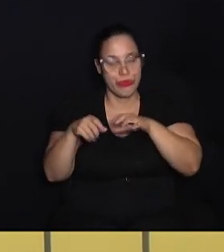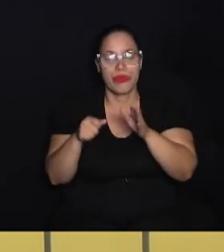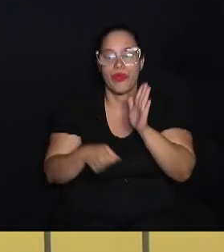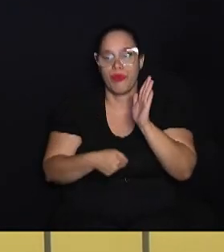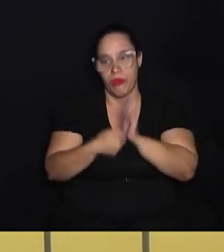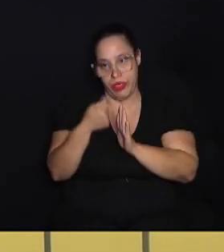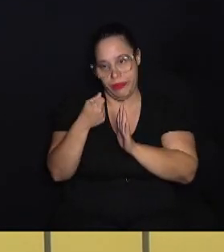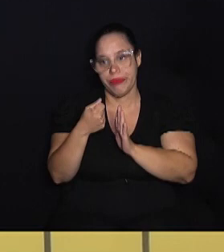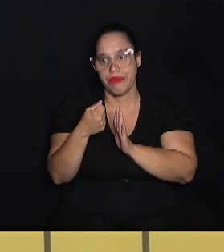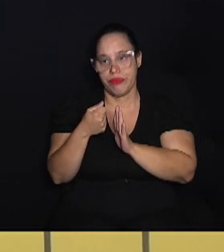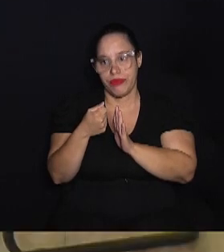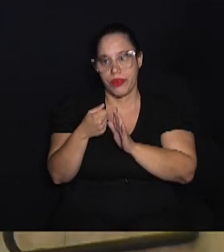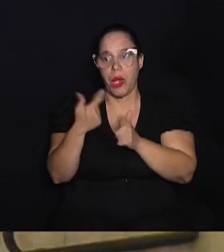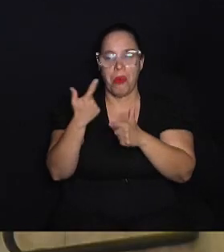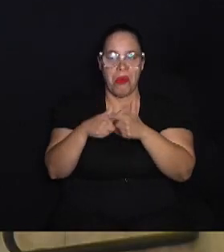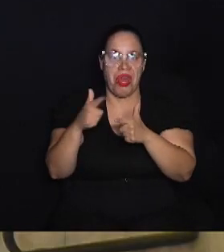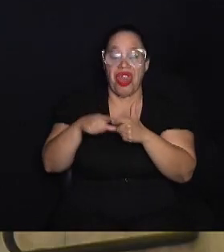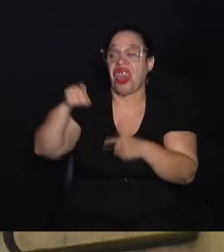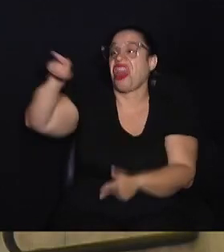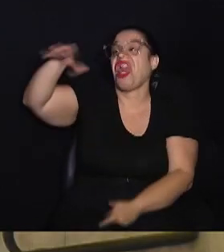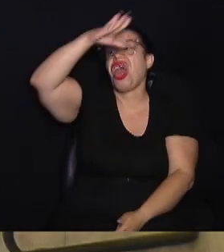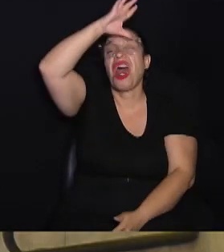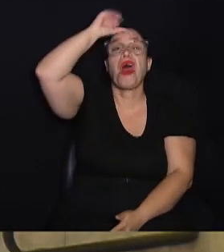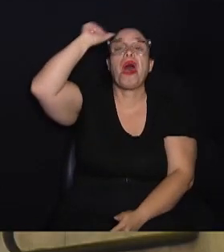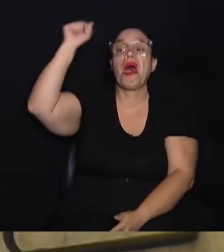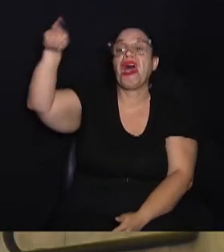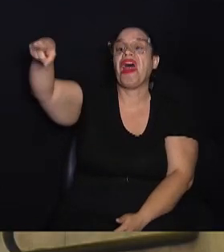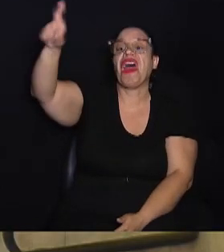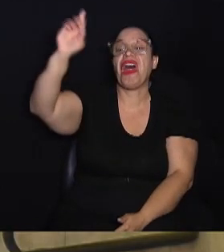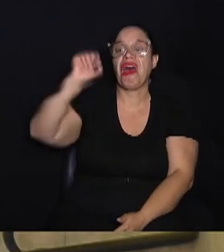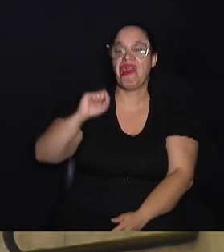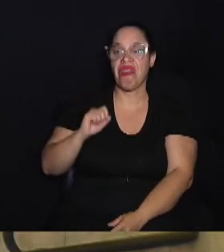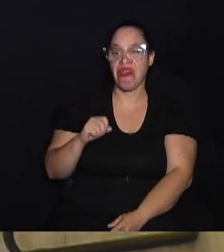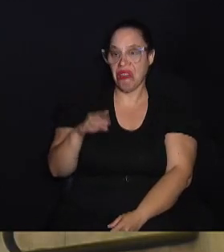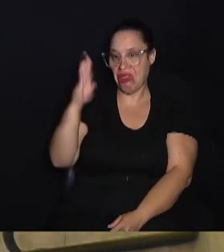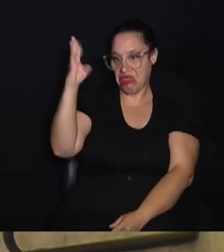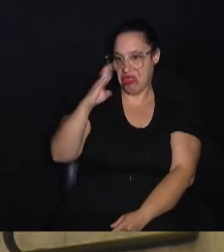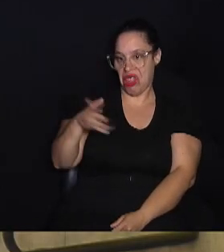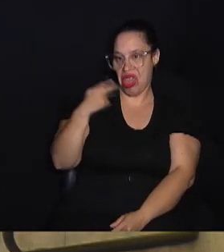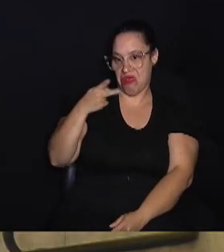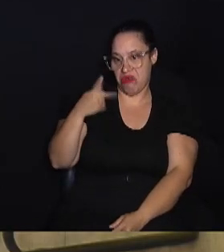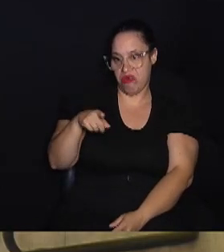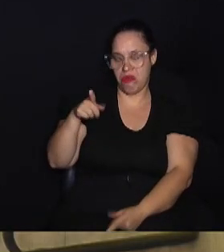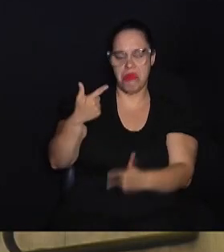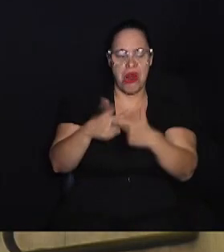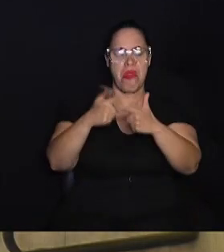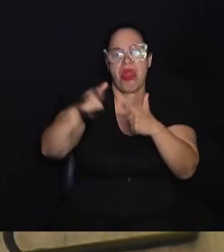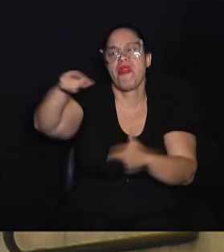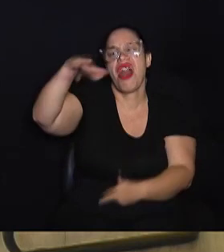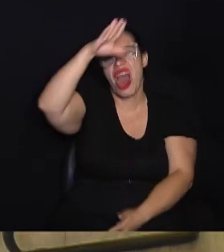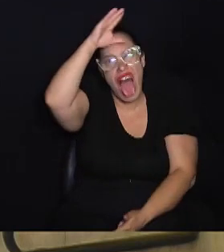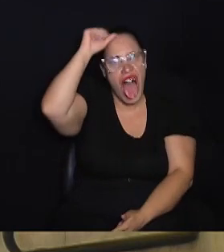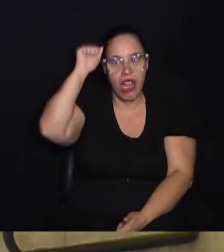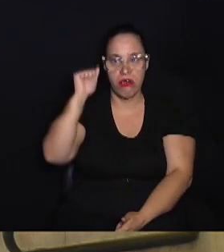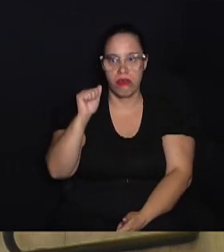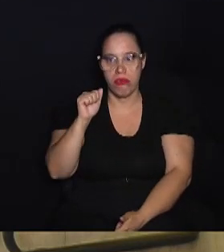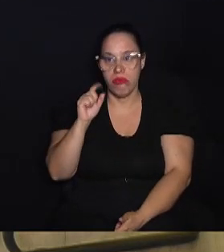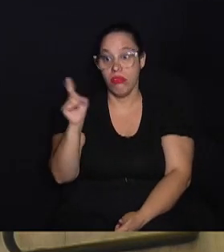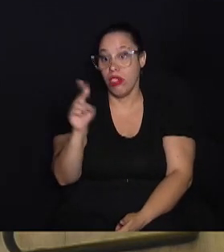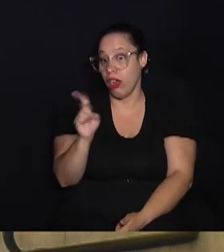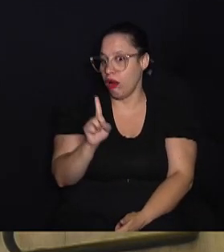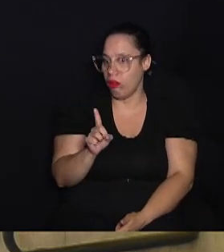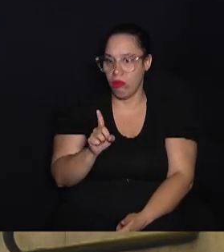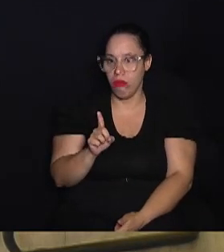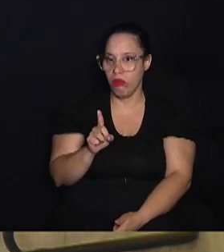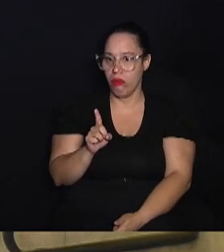pessoas falam, o problema é lá da Amazônia, né? Brasileiro geralmente fala isso, o problema é lá na Amazônia. Exato. E a gente está vendo